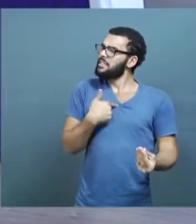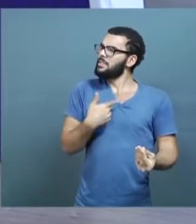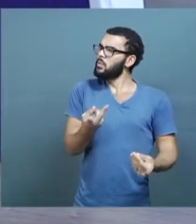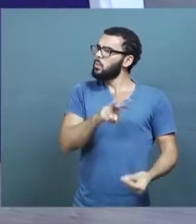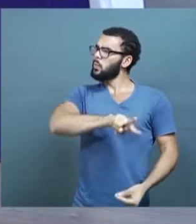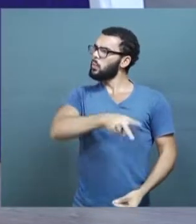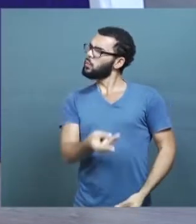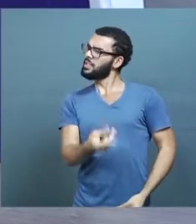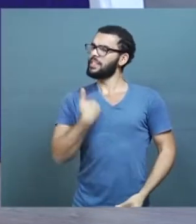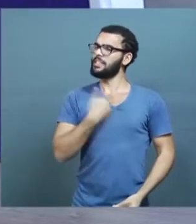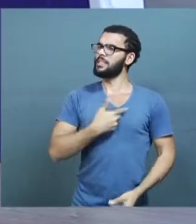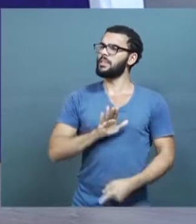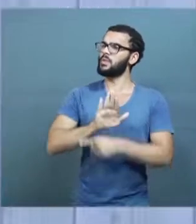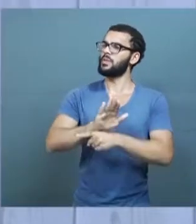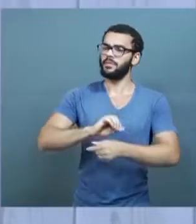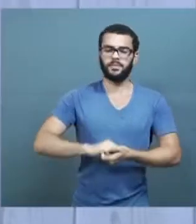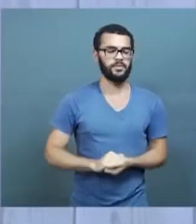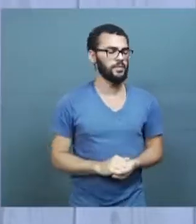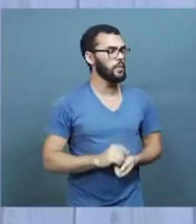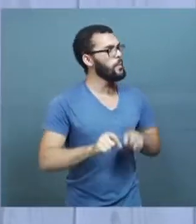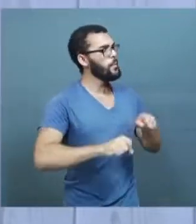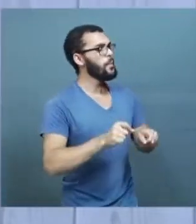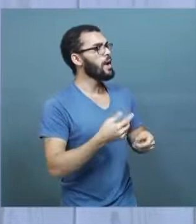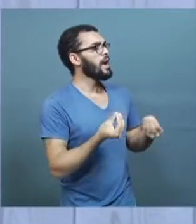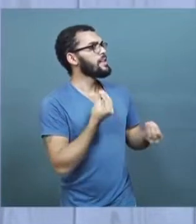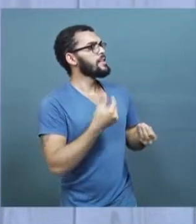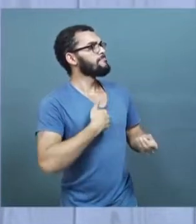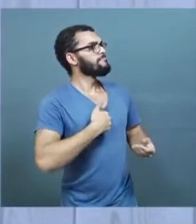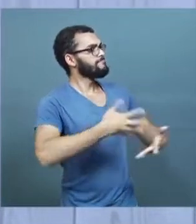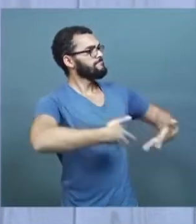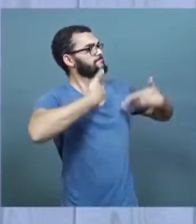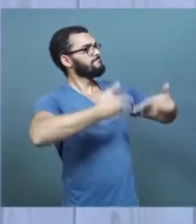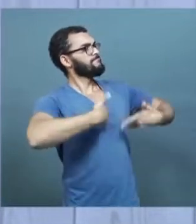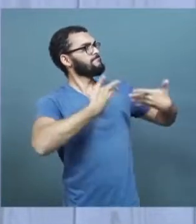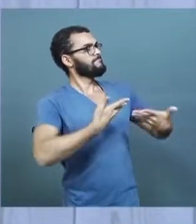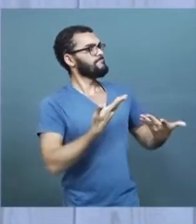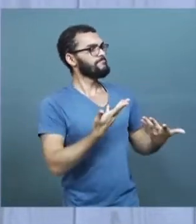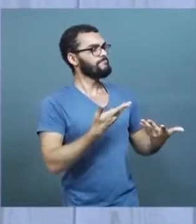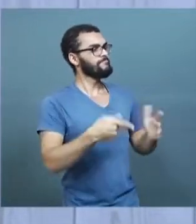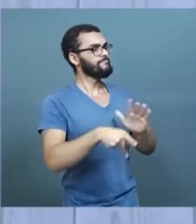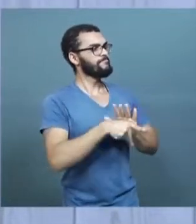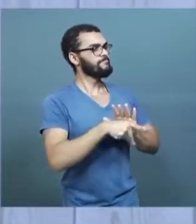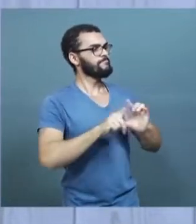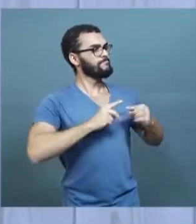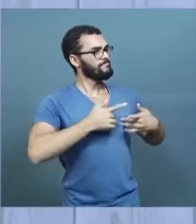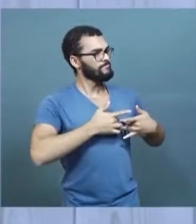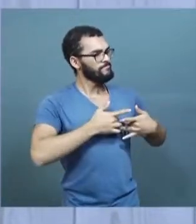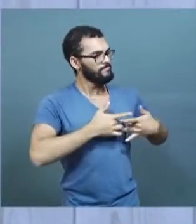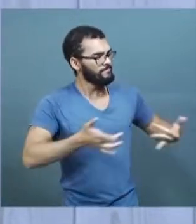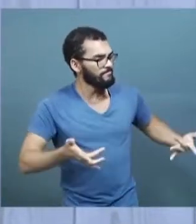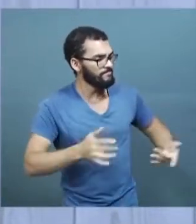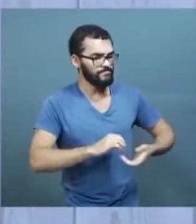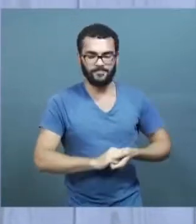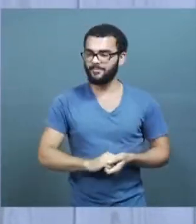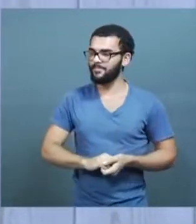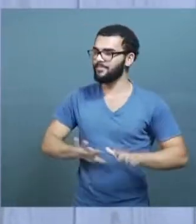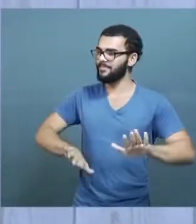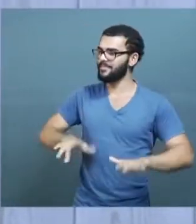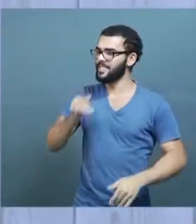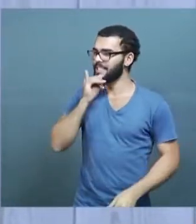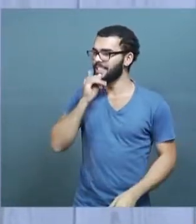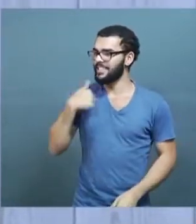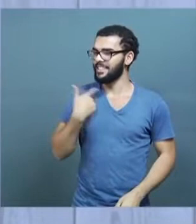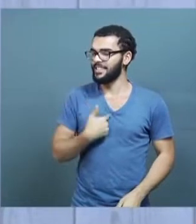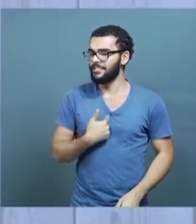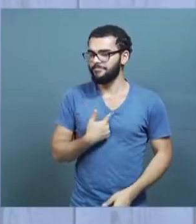então, ser solidário? Acho que os processos identificatórios, né, quando a gente